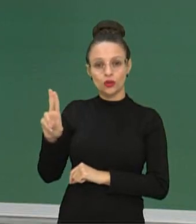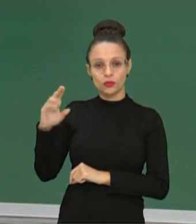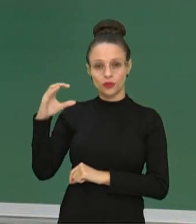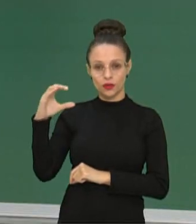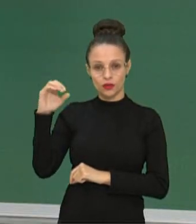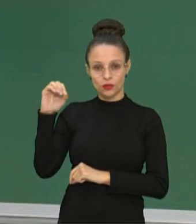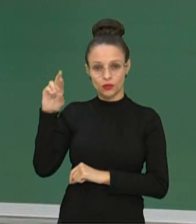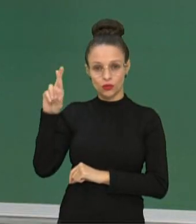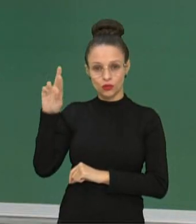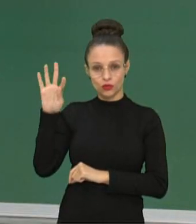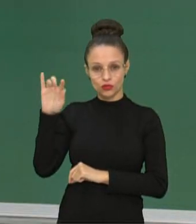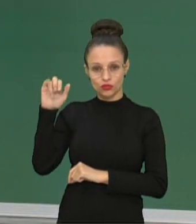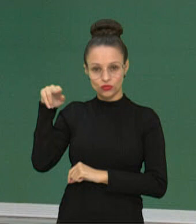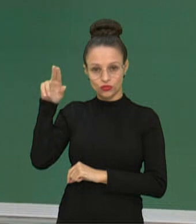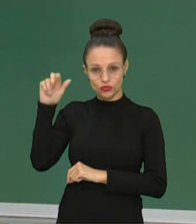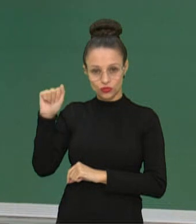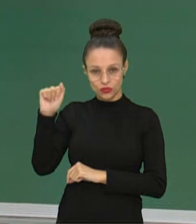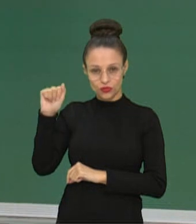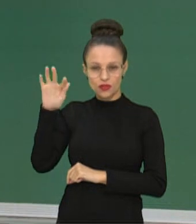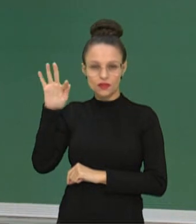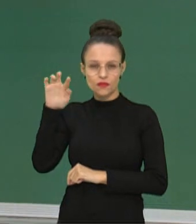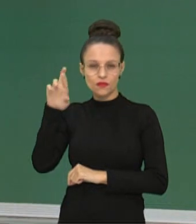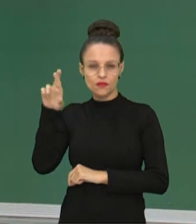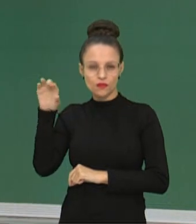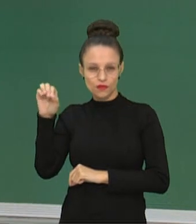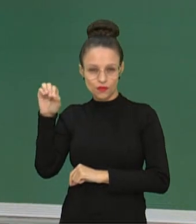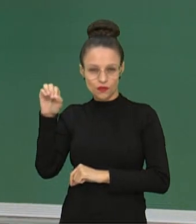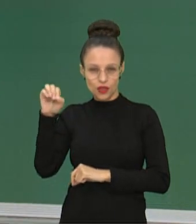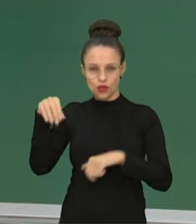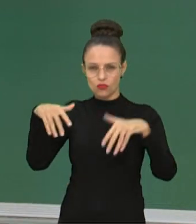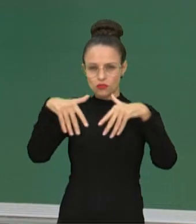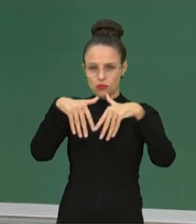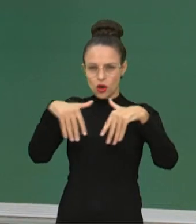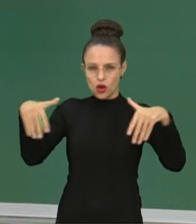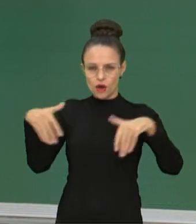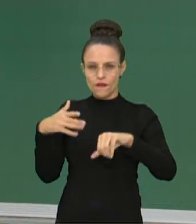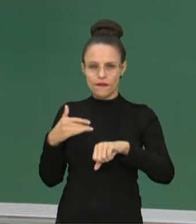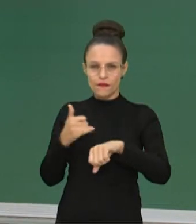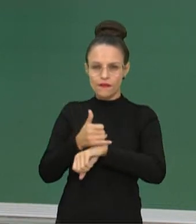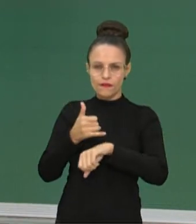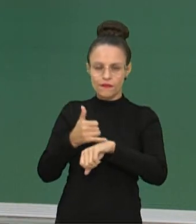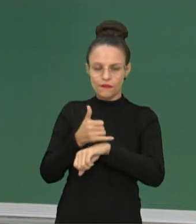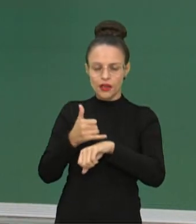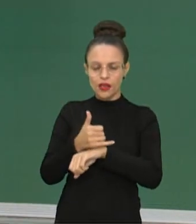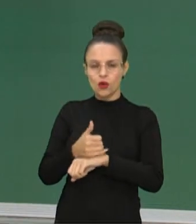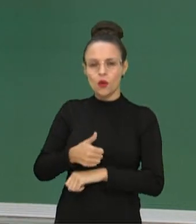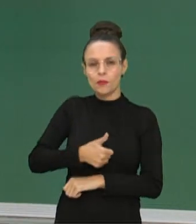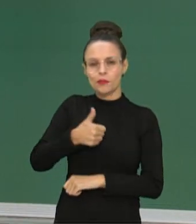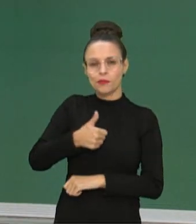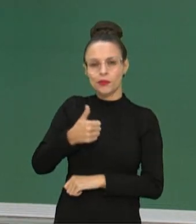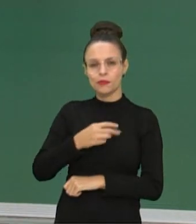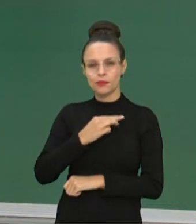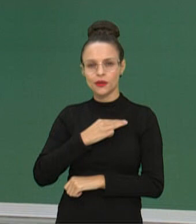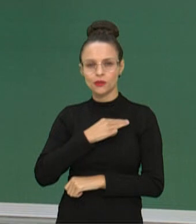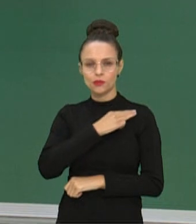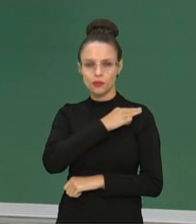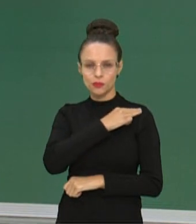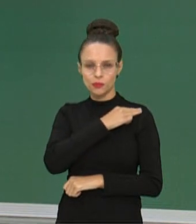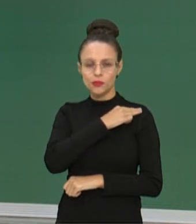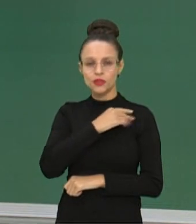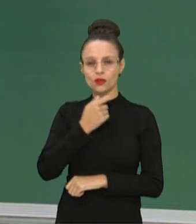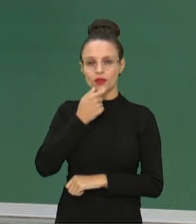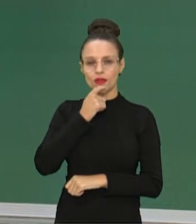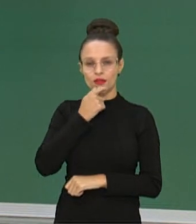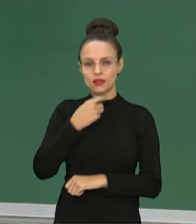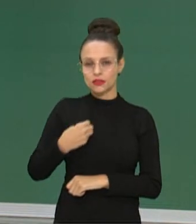Cortina de Ferro. É uma frase pronunciada por Winston Churchill, o então primeiro-ministro inglês, que